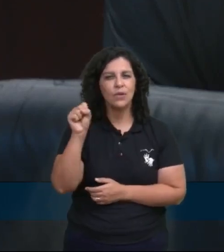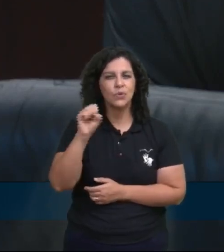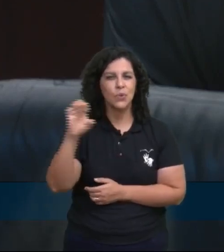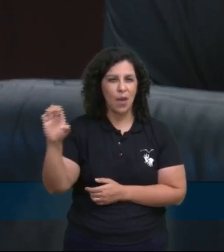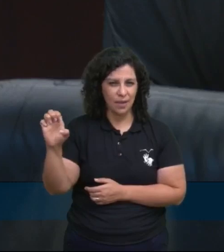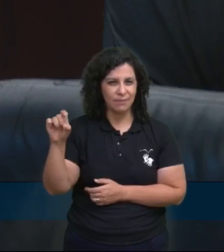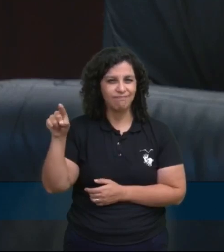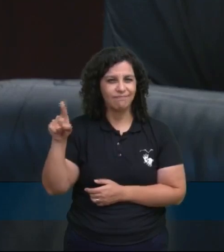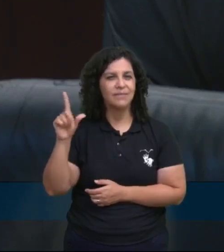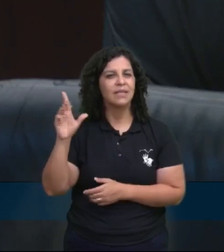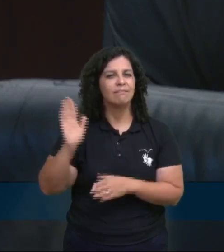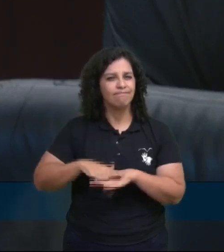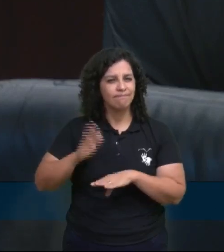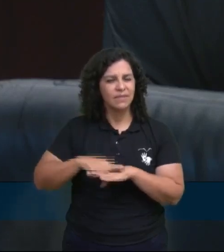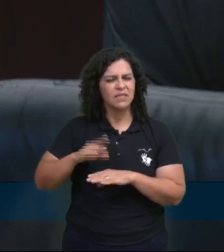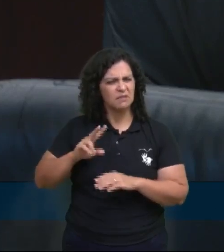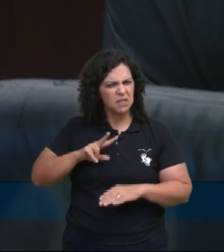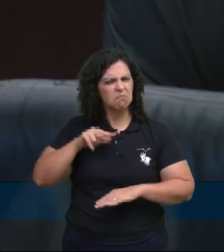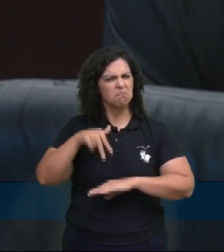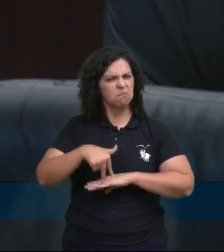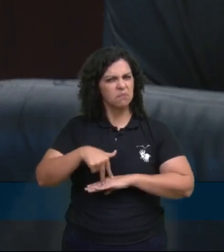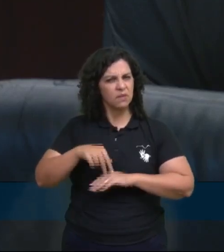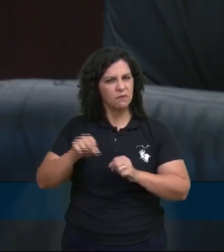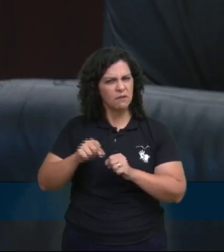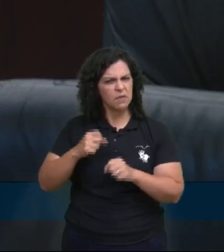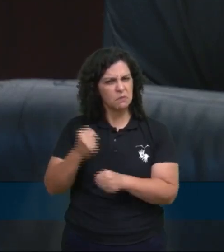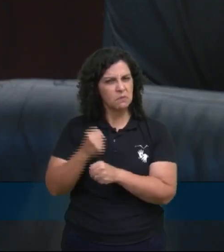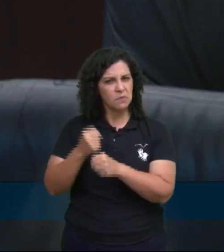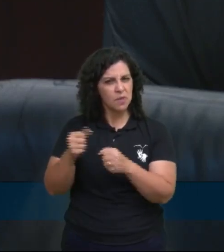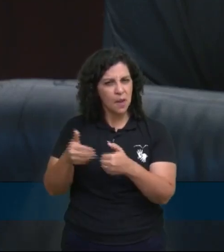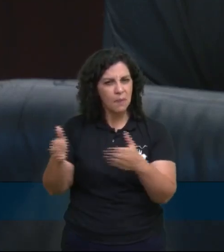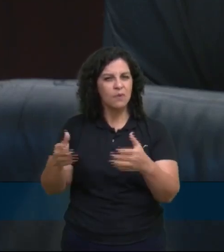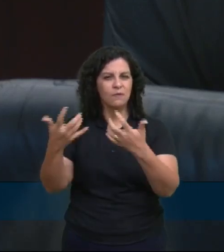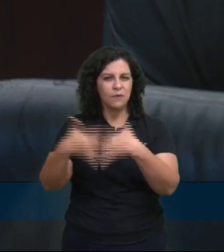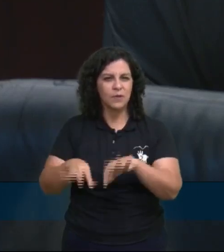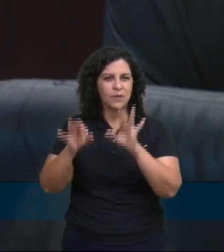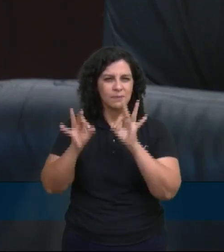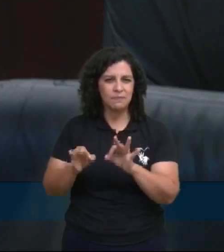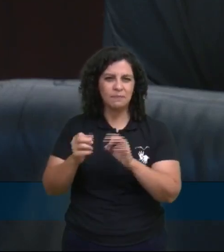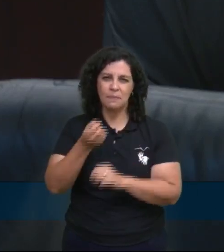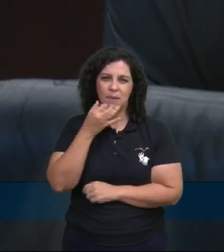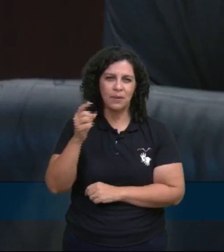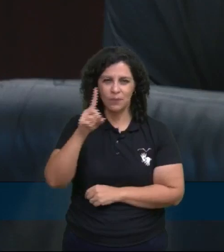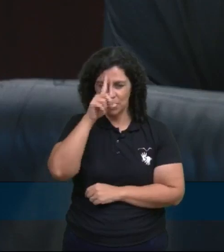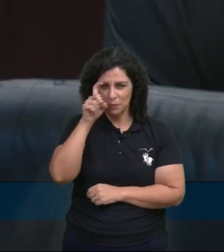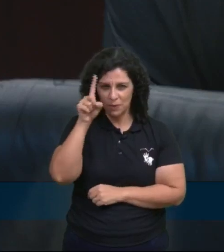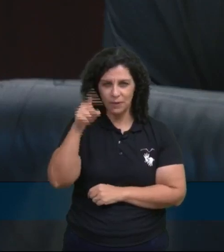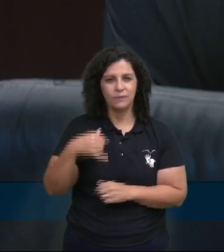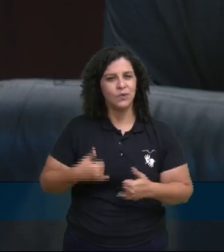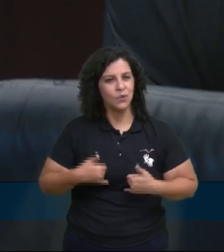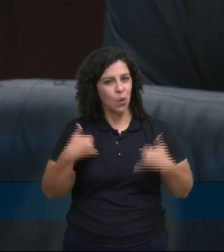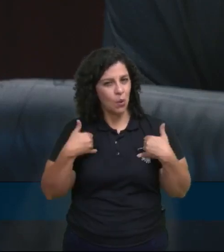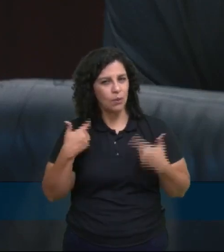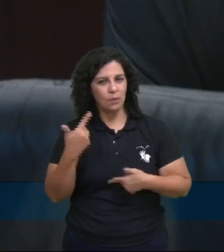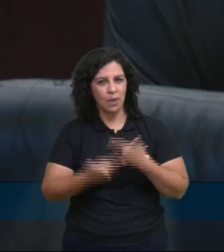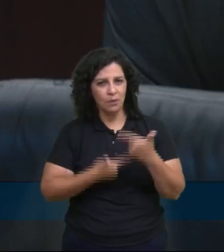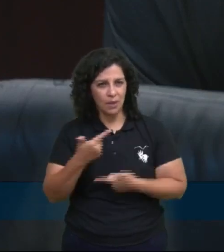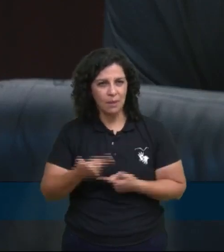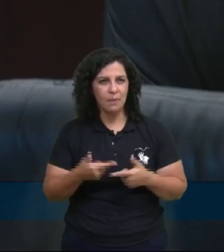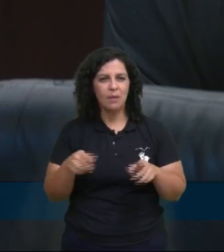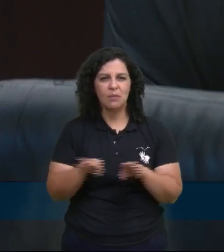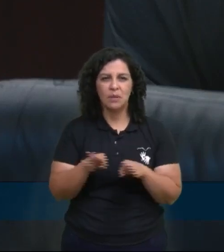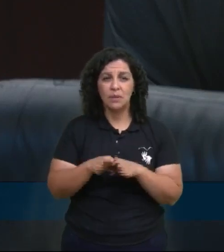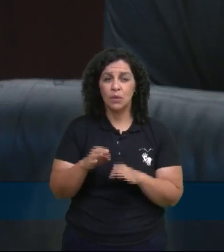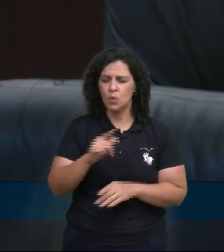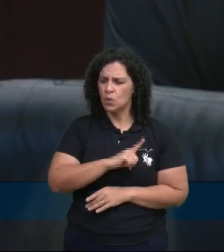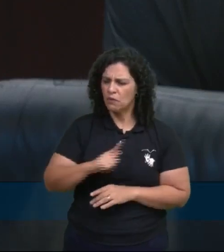que ele realmente assumiu, fez, inaugurou e hoje está funcionando e funcionando muito bem. Muito orgulho pelo trabalho, pelo grande estadista